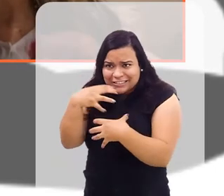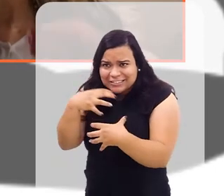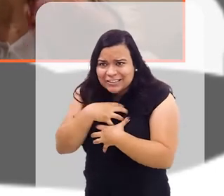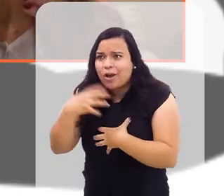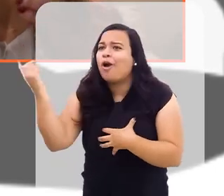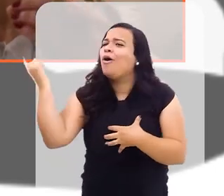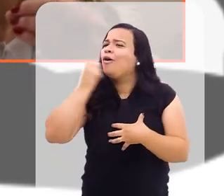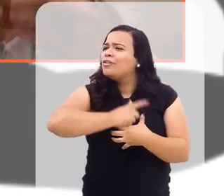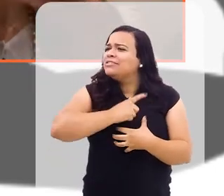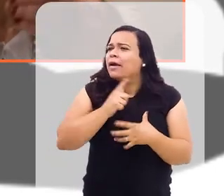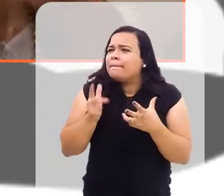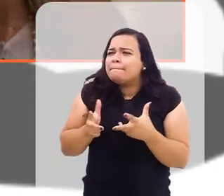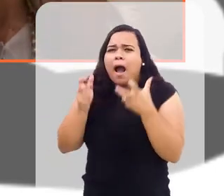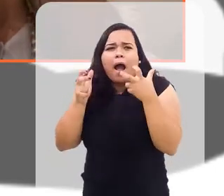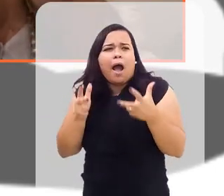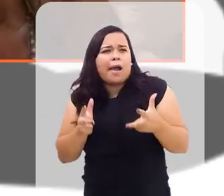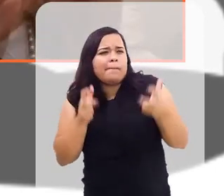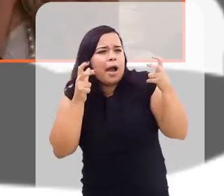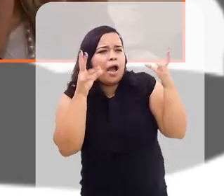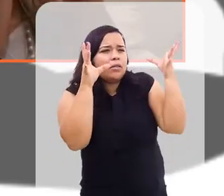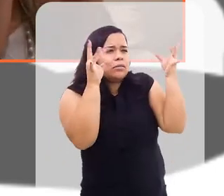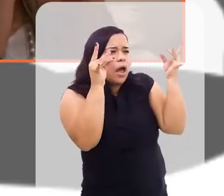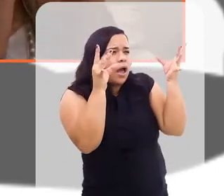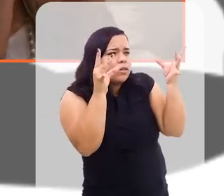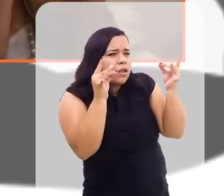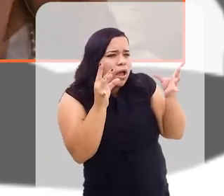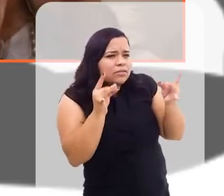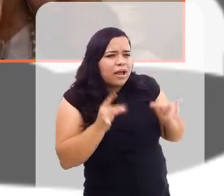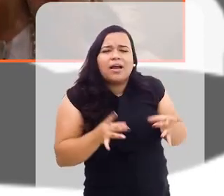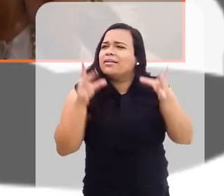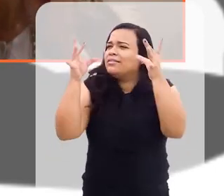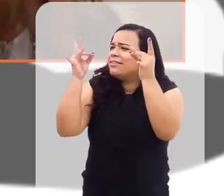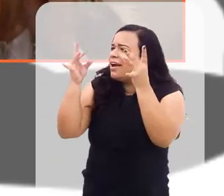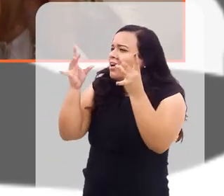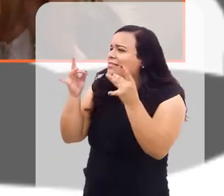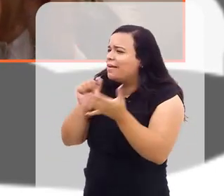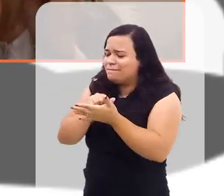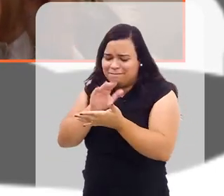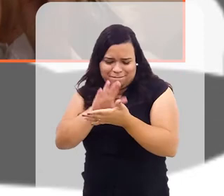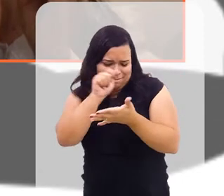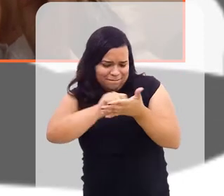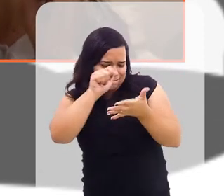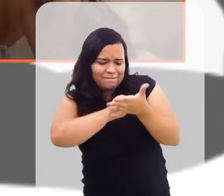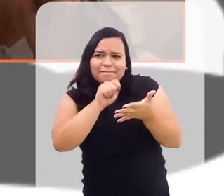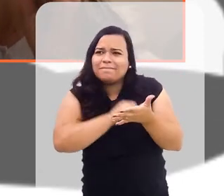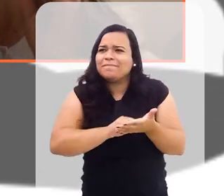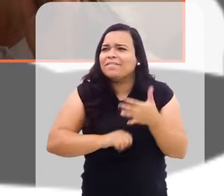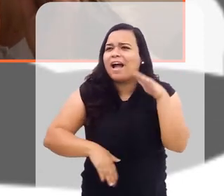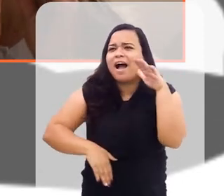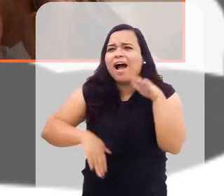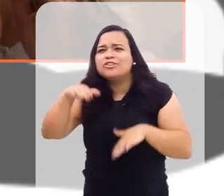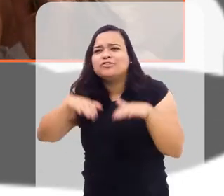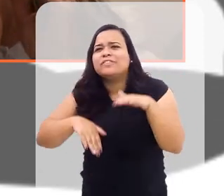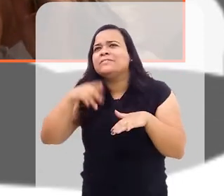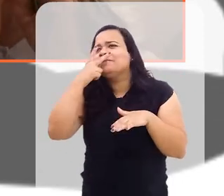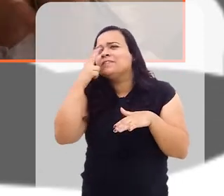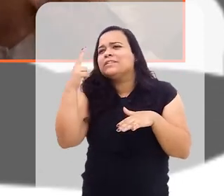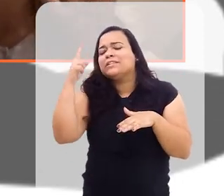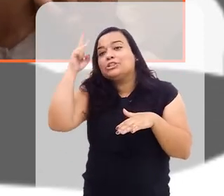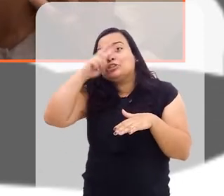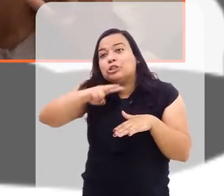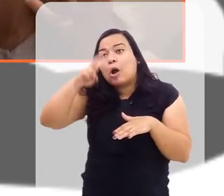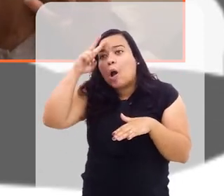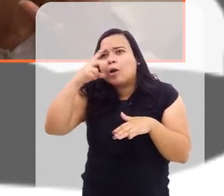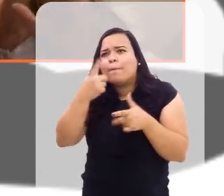consegue capturar e captar detalhes, e a partir de um sinal, às vezes, aquilo vira uma